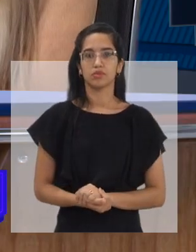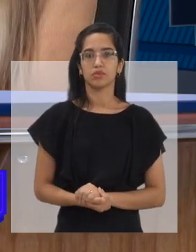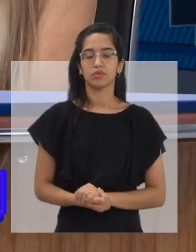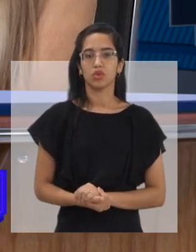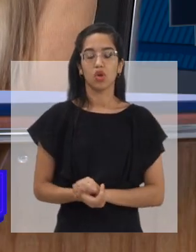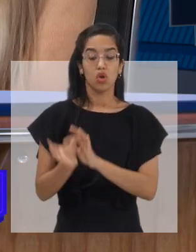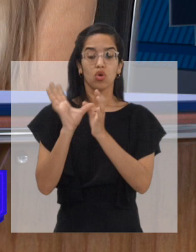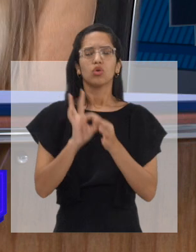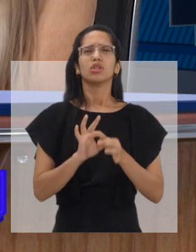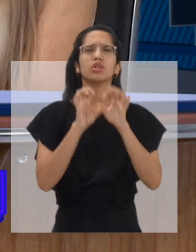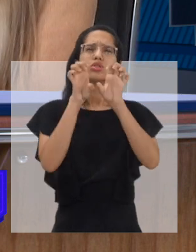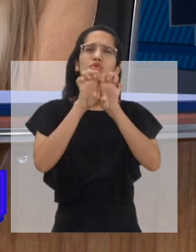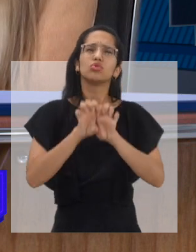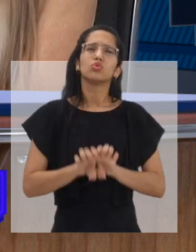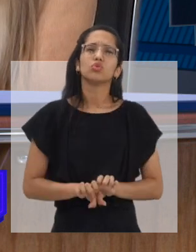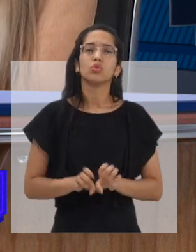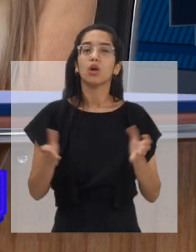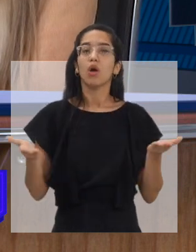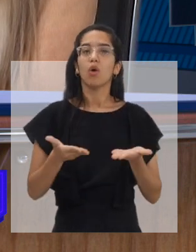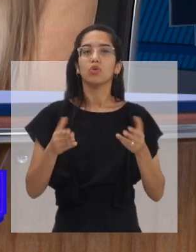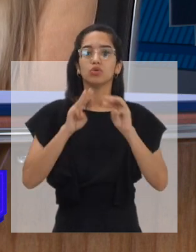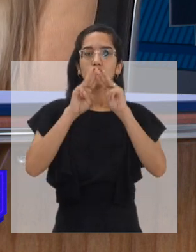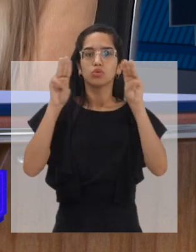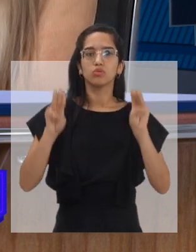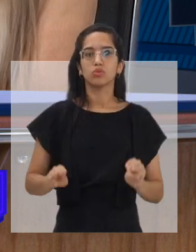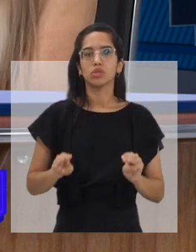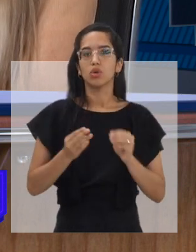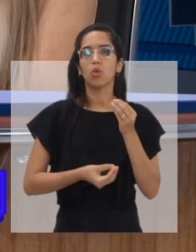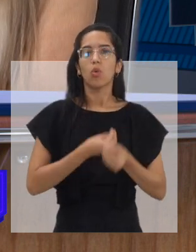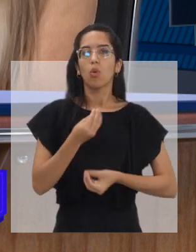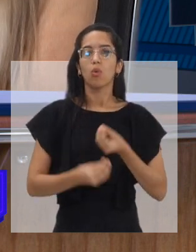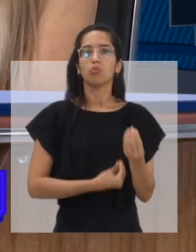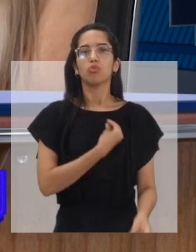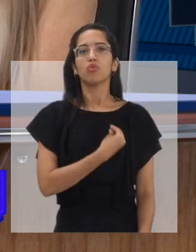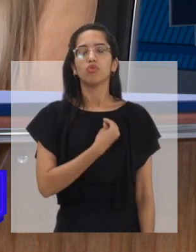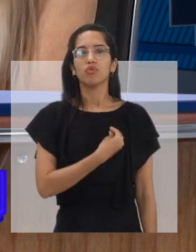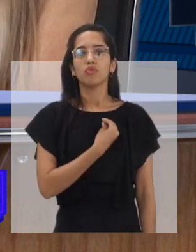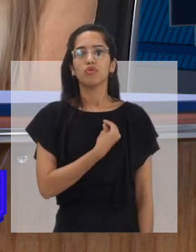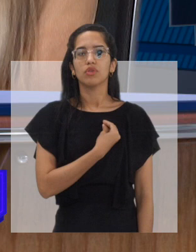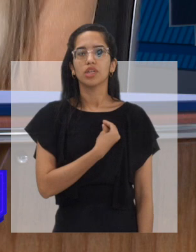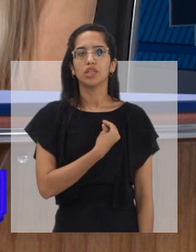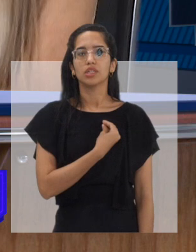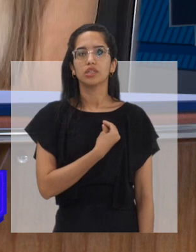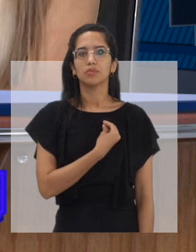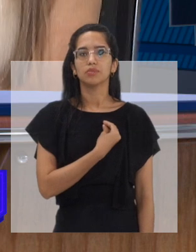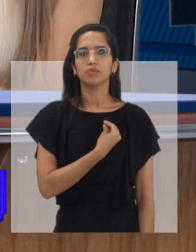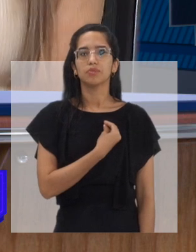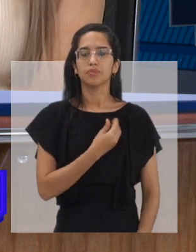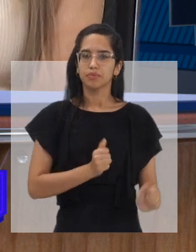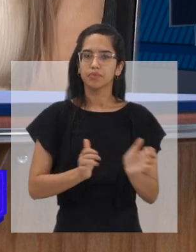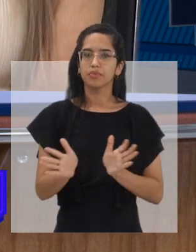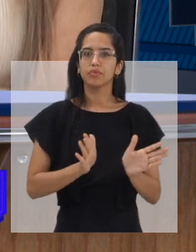Mônica, hoje o museu dispõe de quê para facilitar essa acessibilidade? O museu